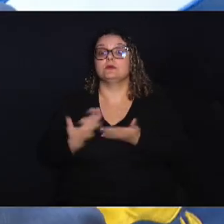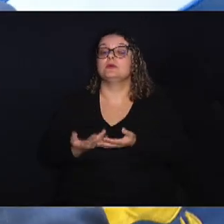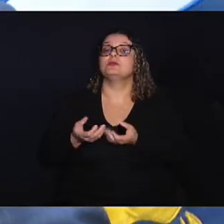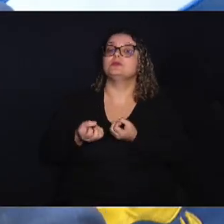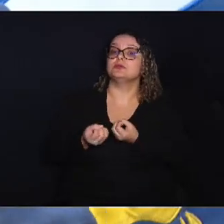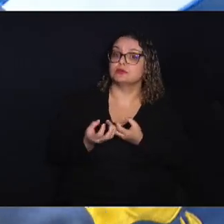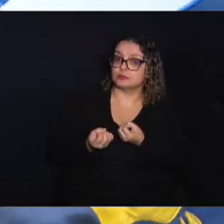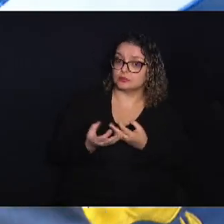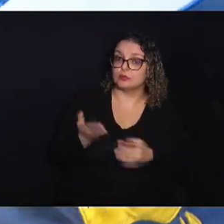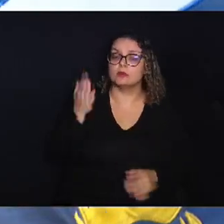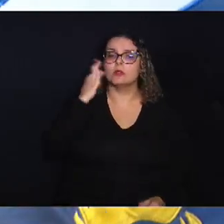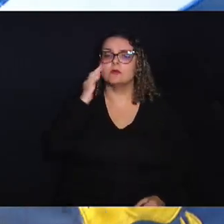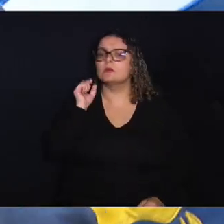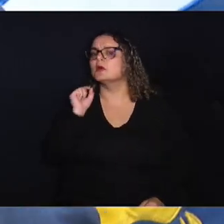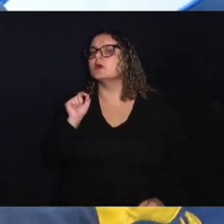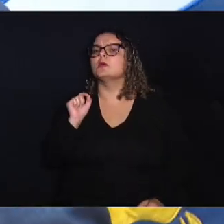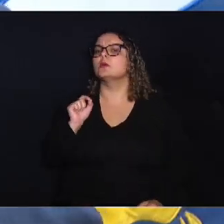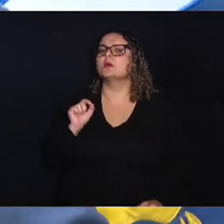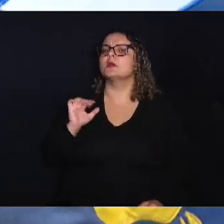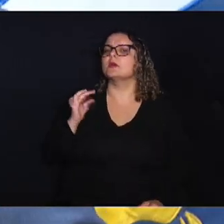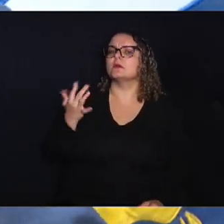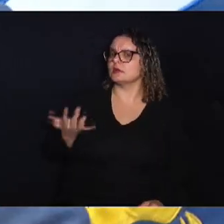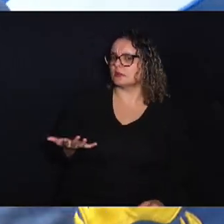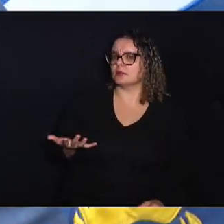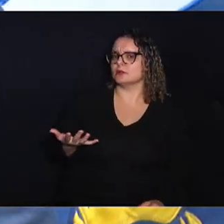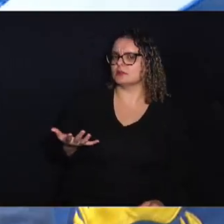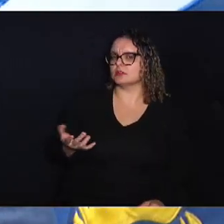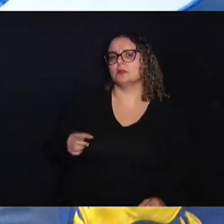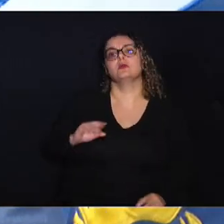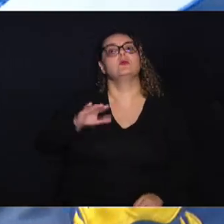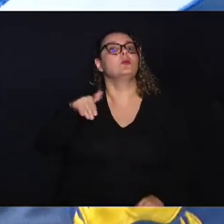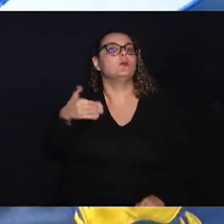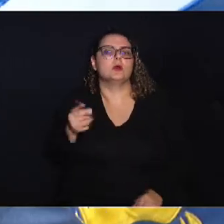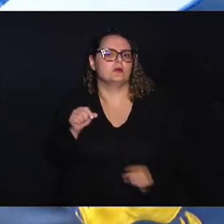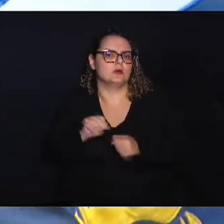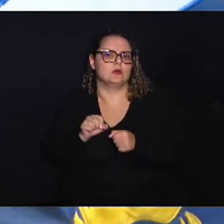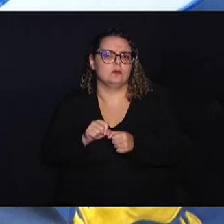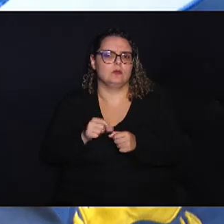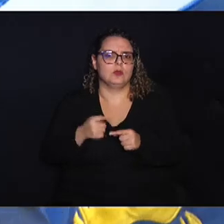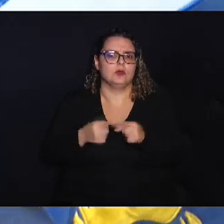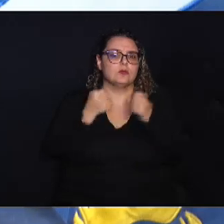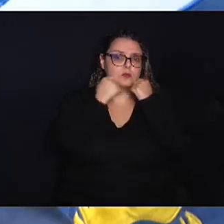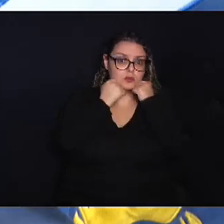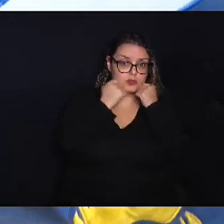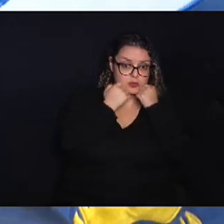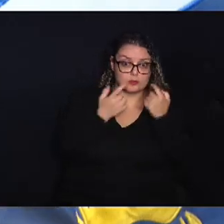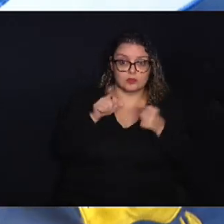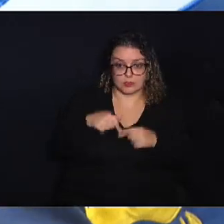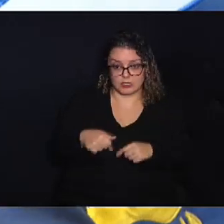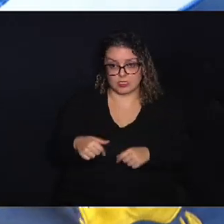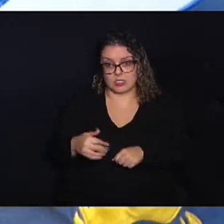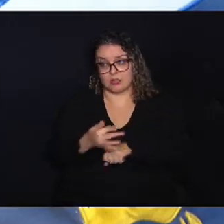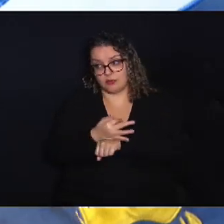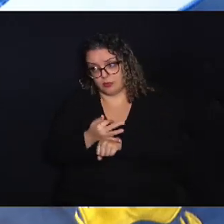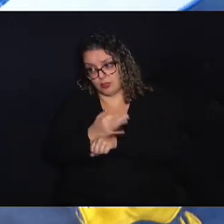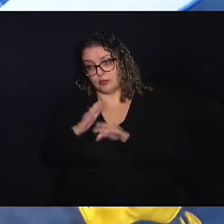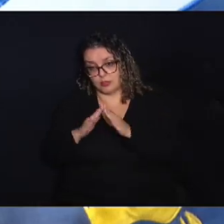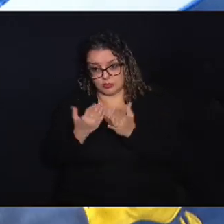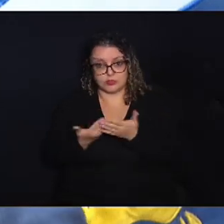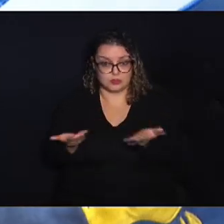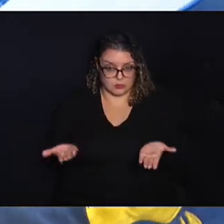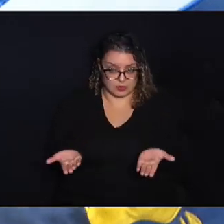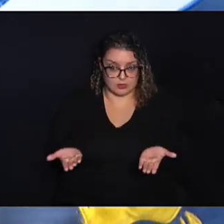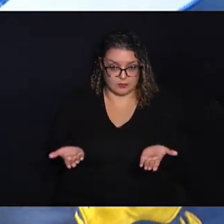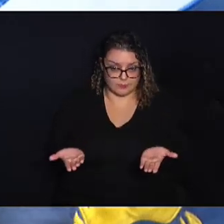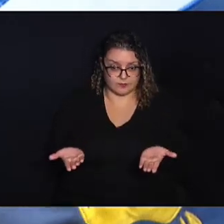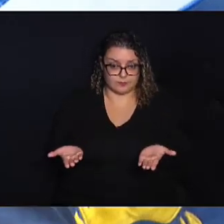informação para saber realmente quando é que vai ser feito. Por que ia ser feito em julho? Porque é recesso do colégio, da escola.